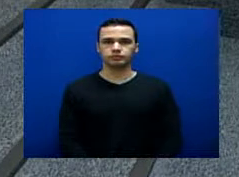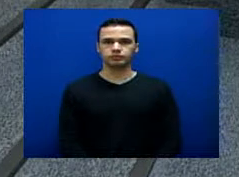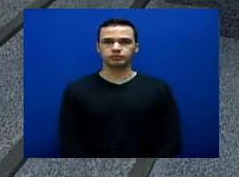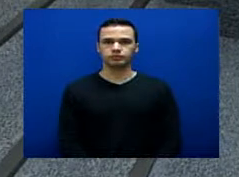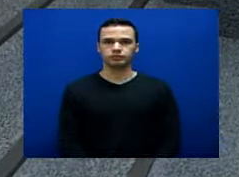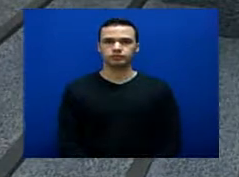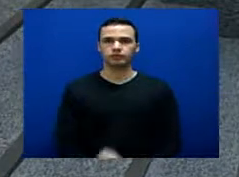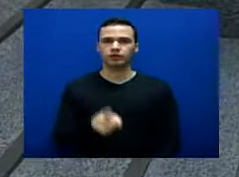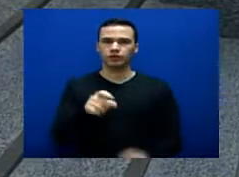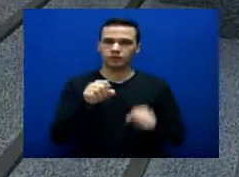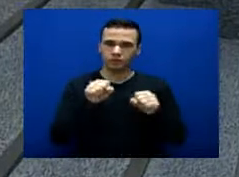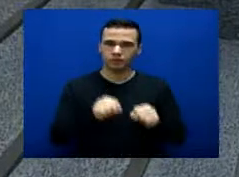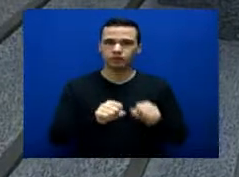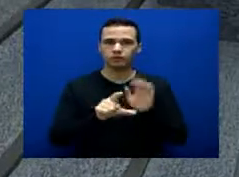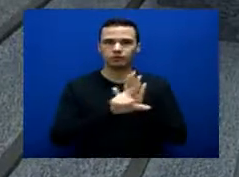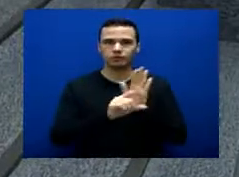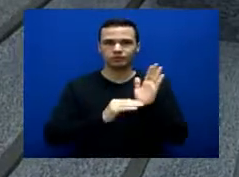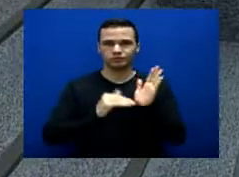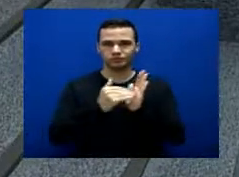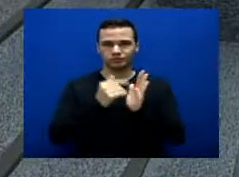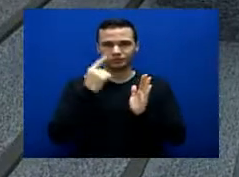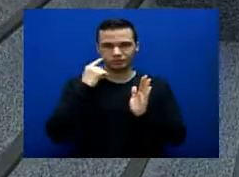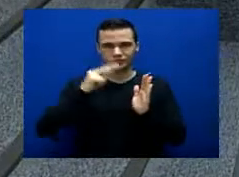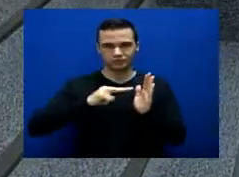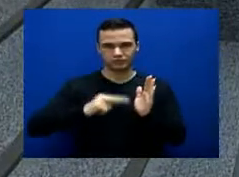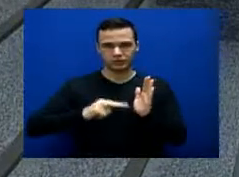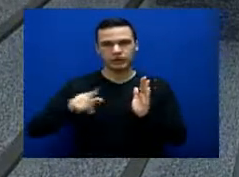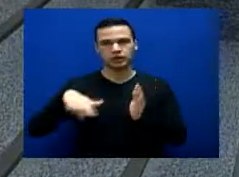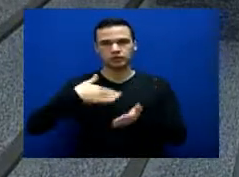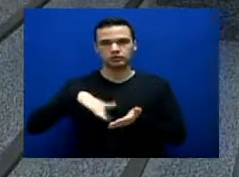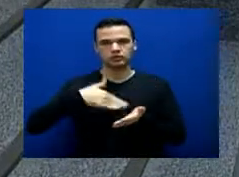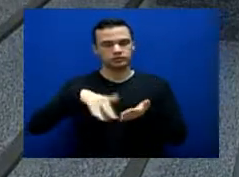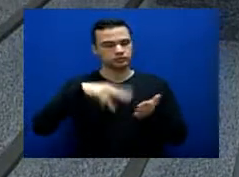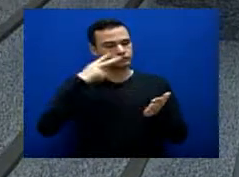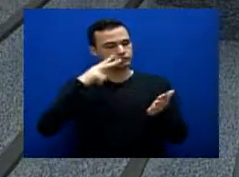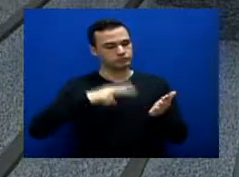Vossa Excelência pode ler a emenda? Pedi para o secretário fazer a leitura da emenda.